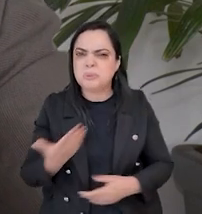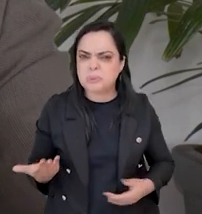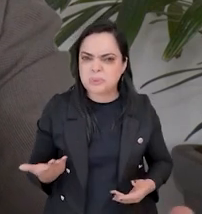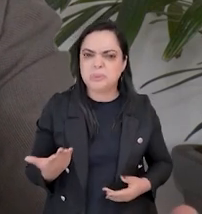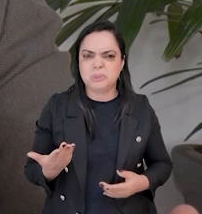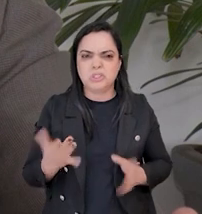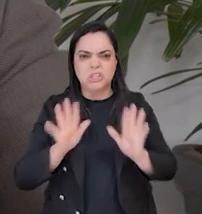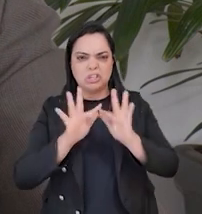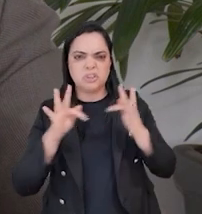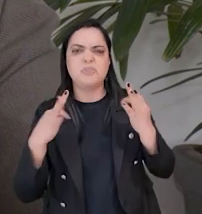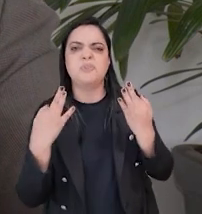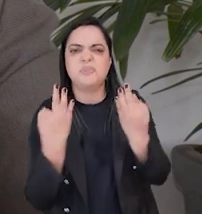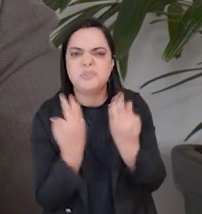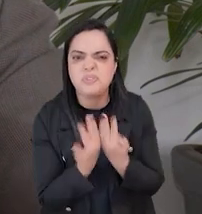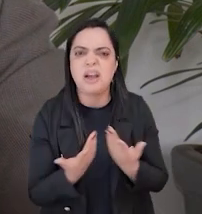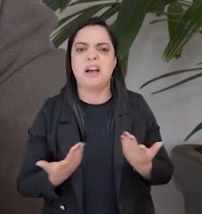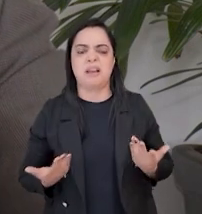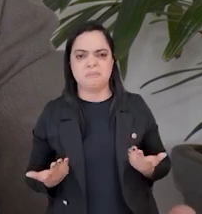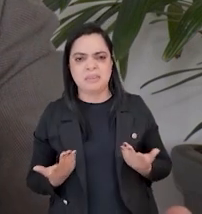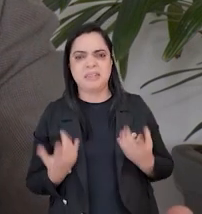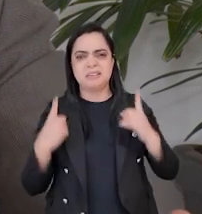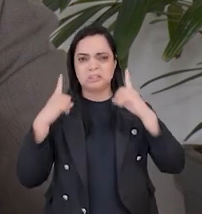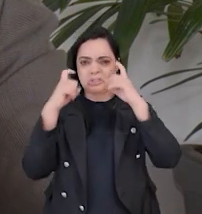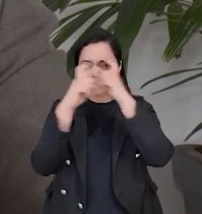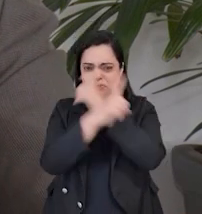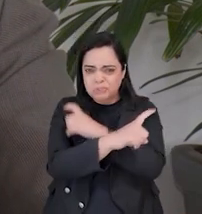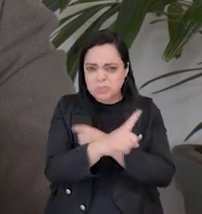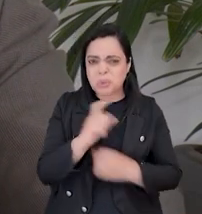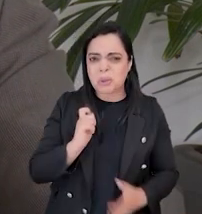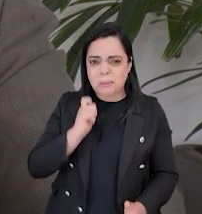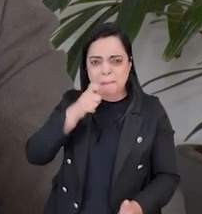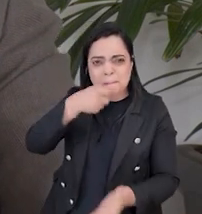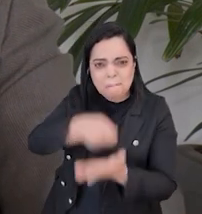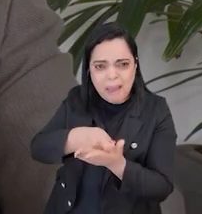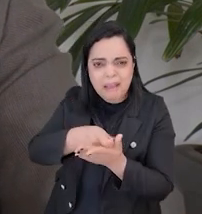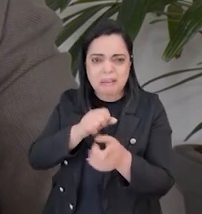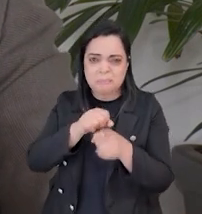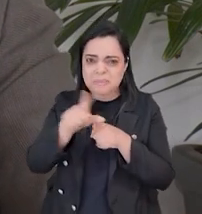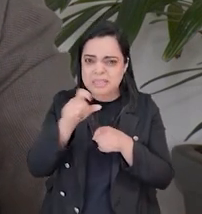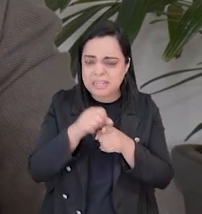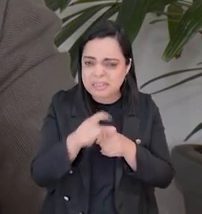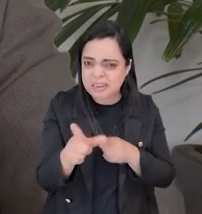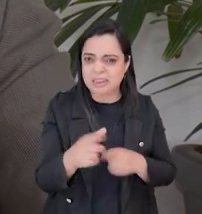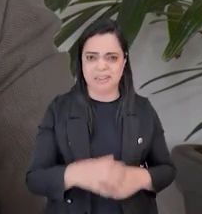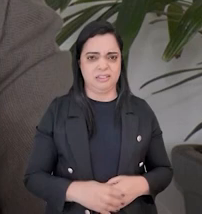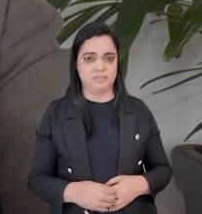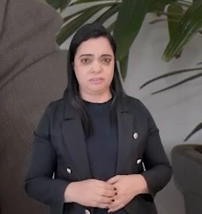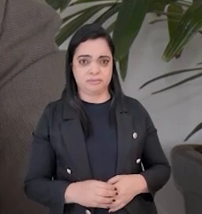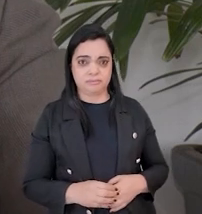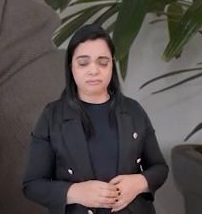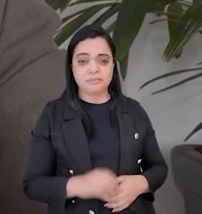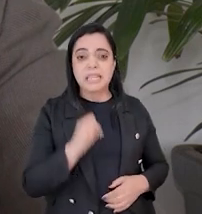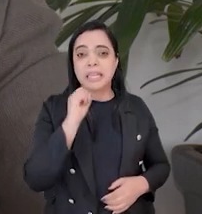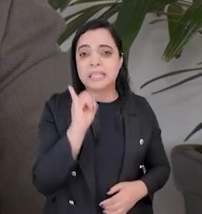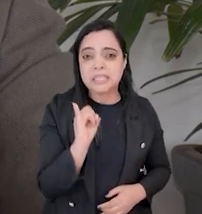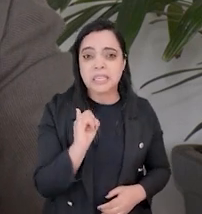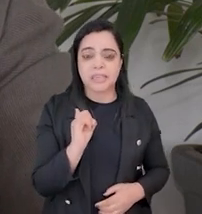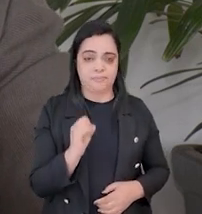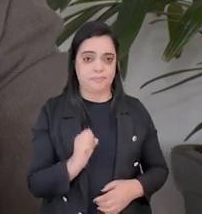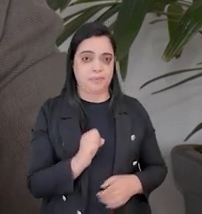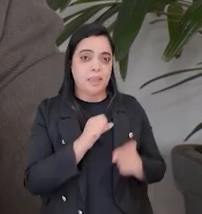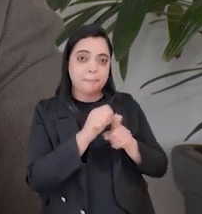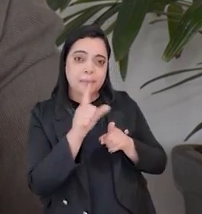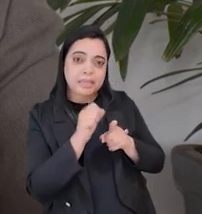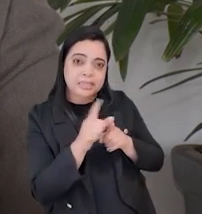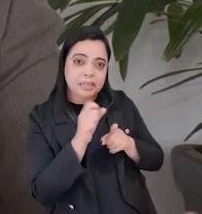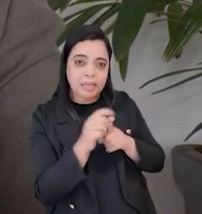estudantes oriundos de famílias que tem esse tipo de vulnerabilidade ainda paga a mensalidade isso nós fossemos cobrar